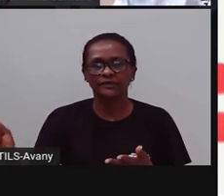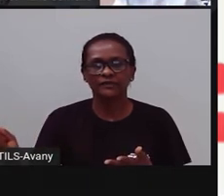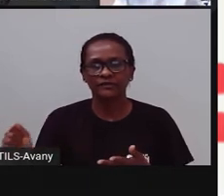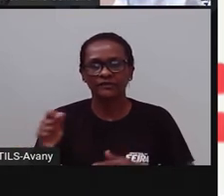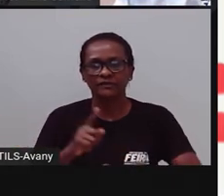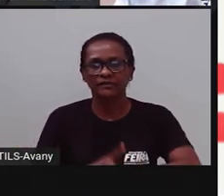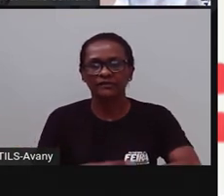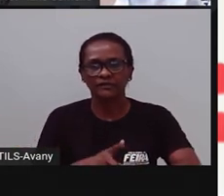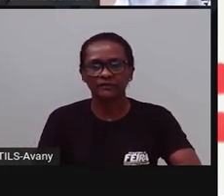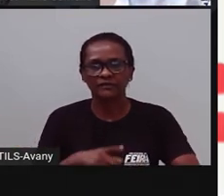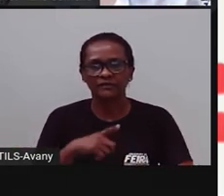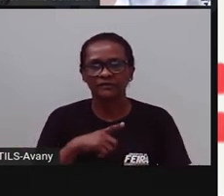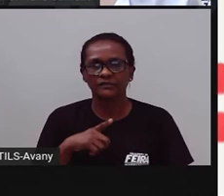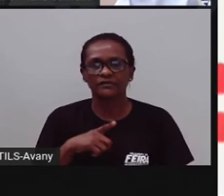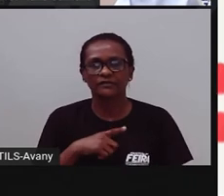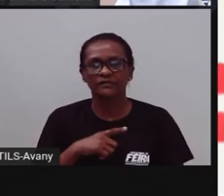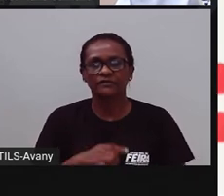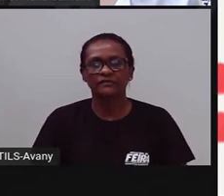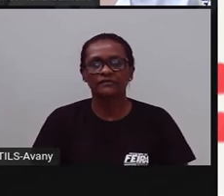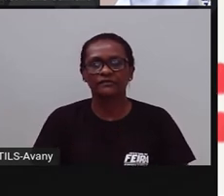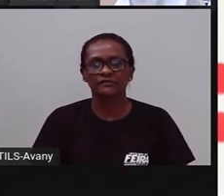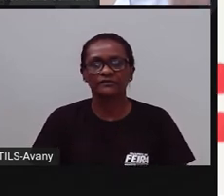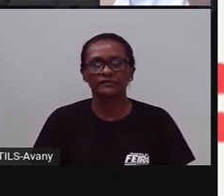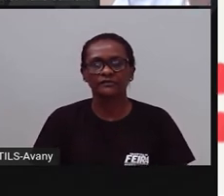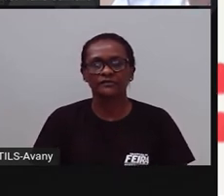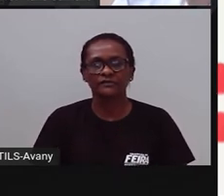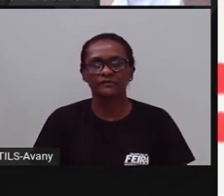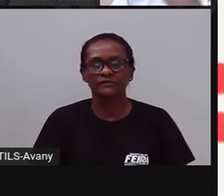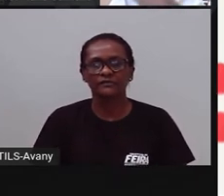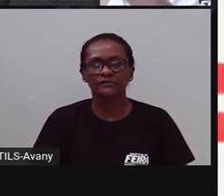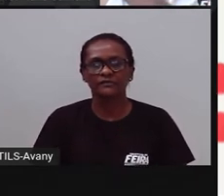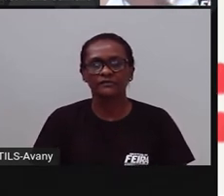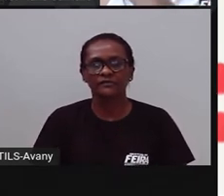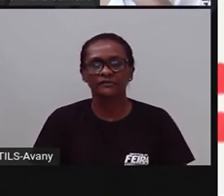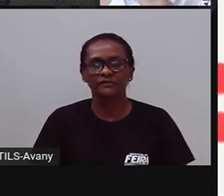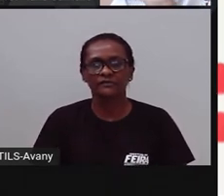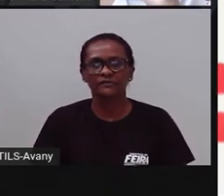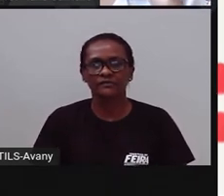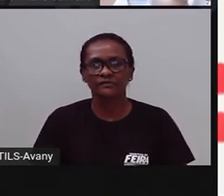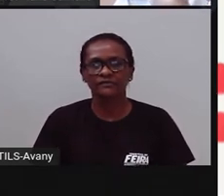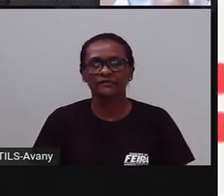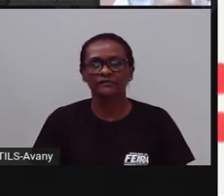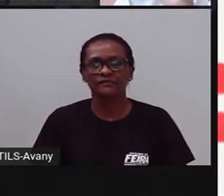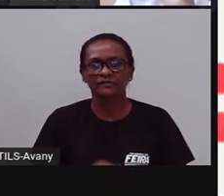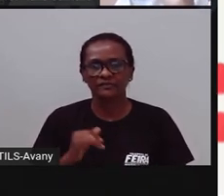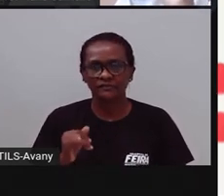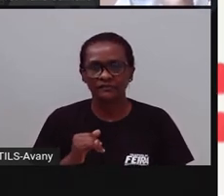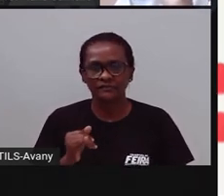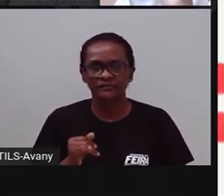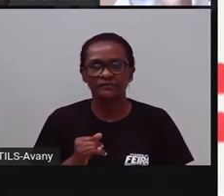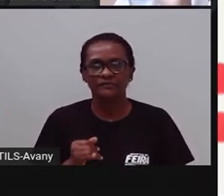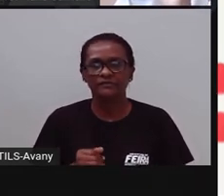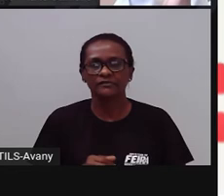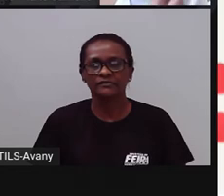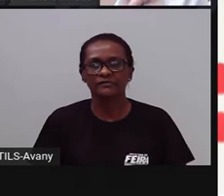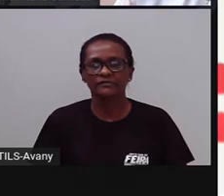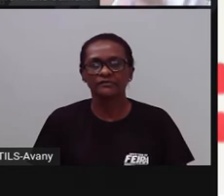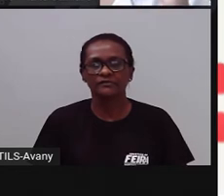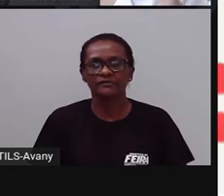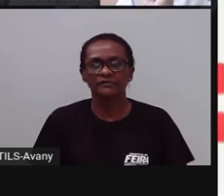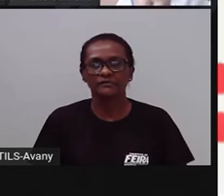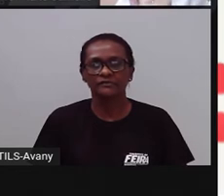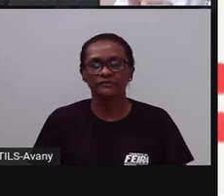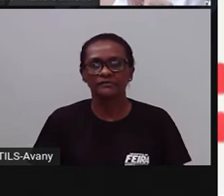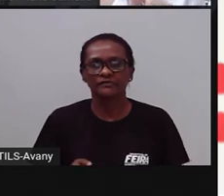tem o qual vai ser o horário 16horas que a mesma coisa ao que quatro hora e o dia certo